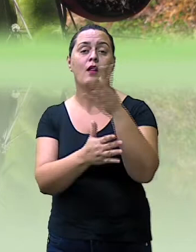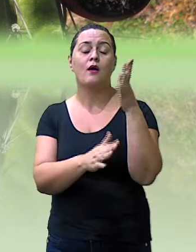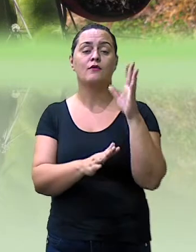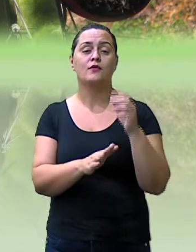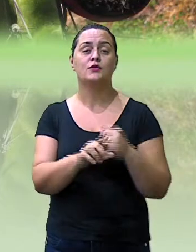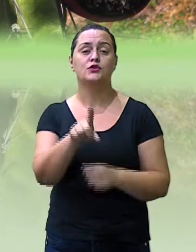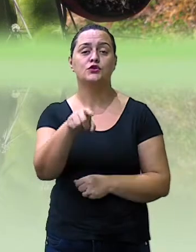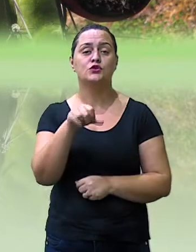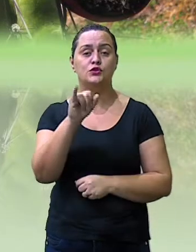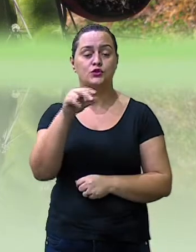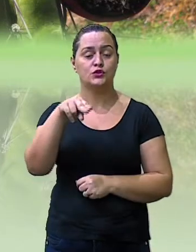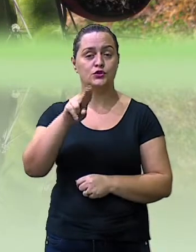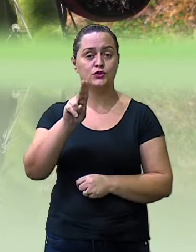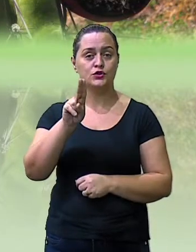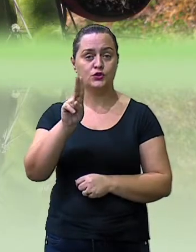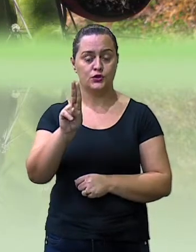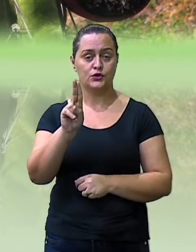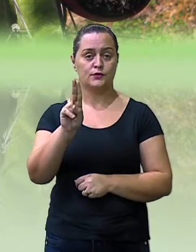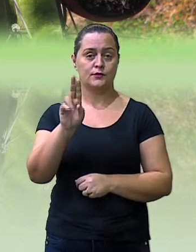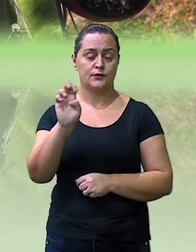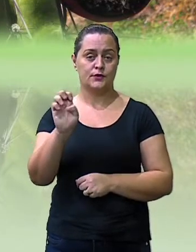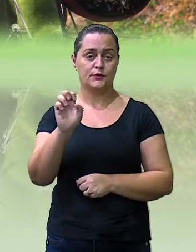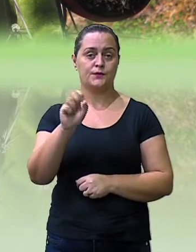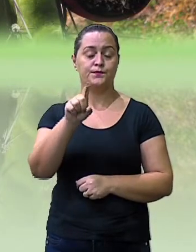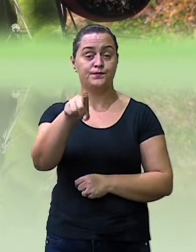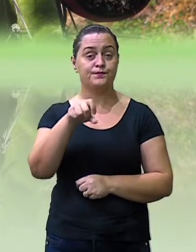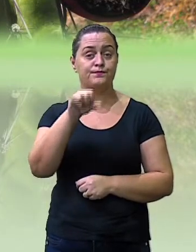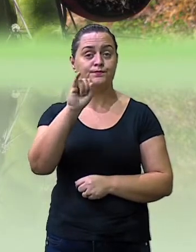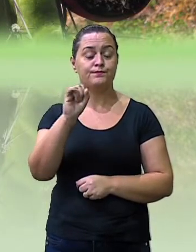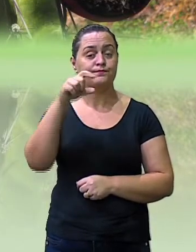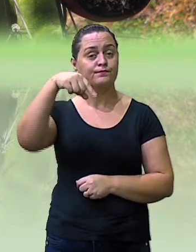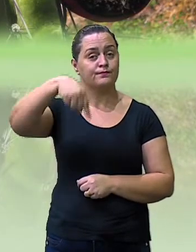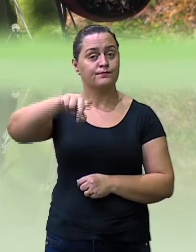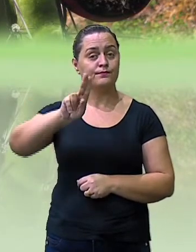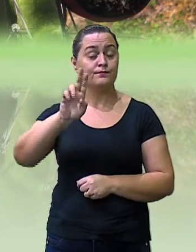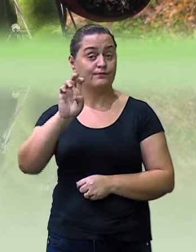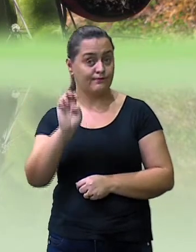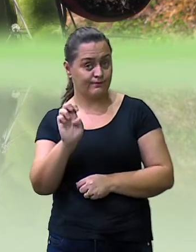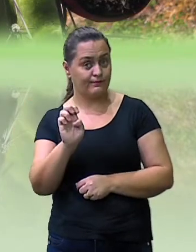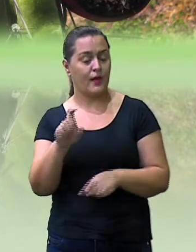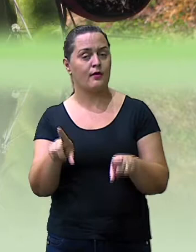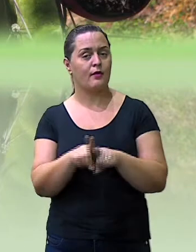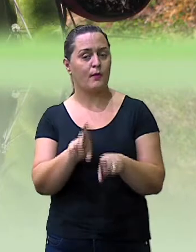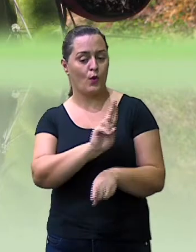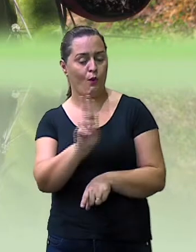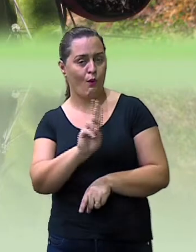os animais na época de seca, e as bromeliáceas,